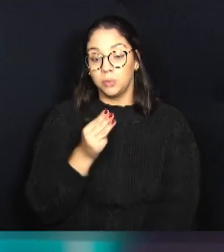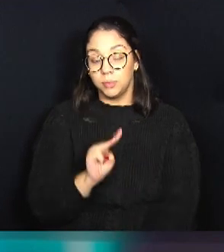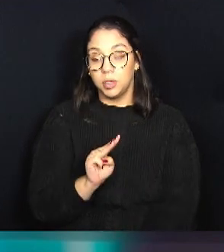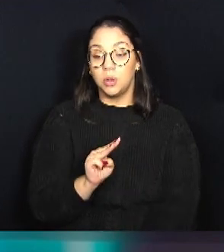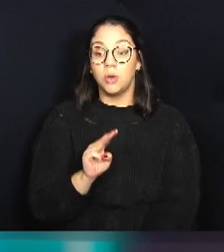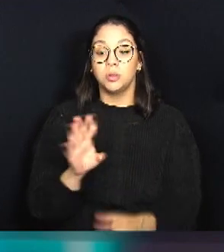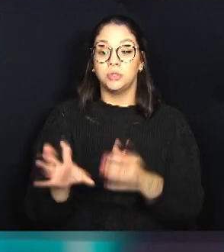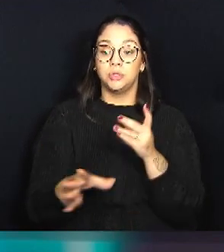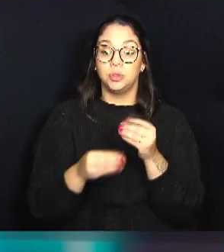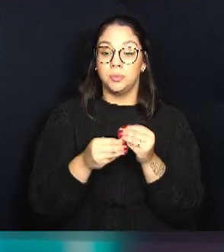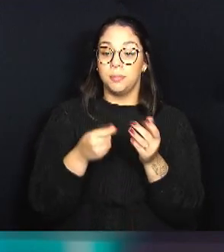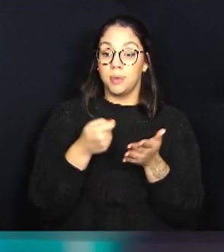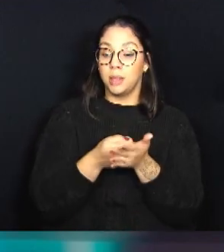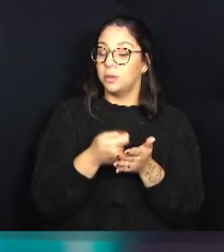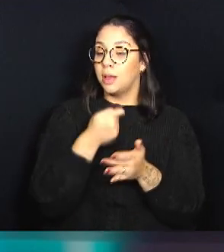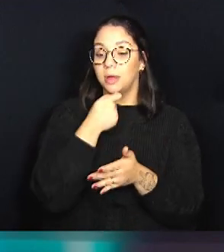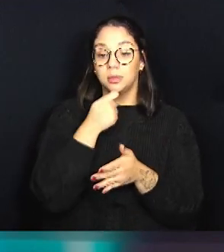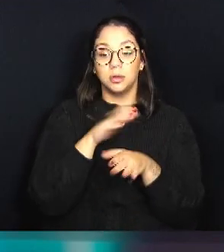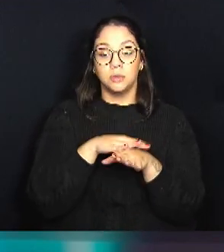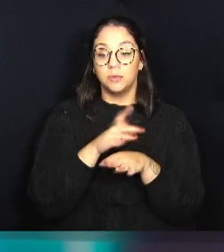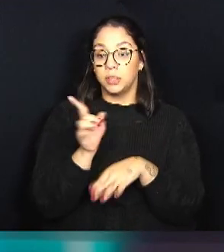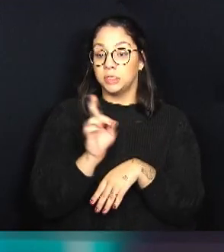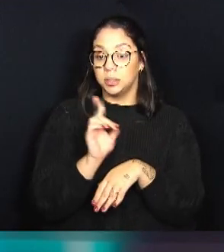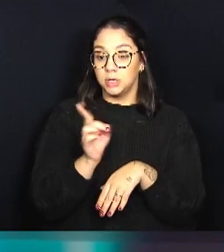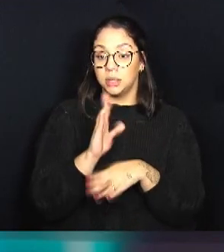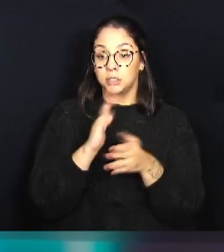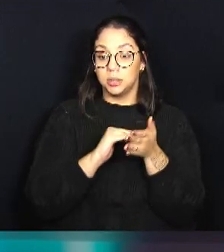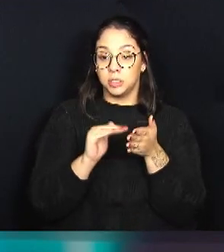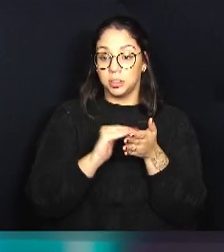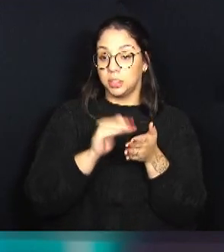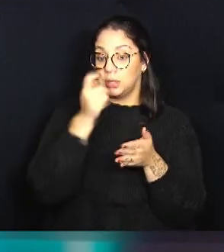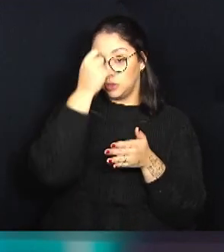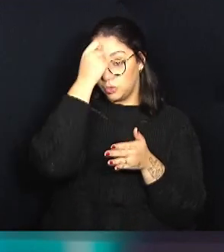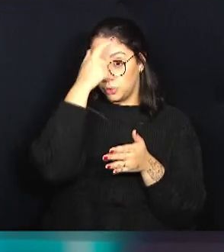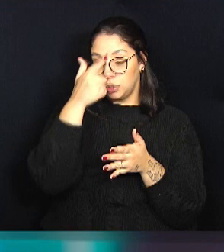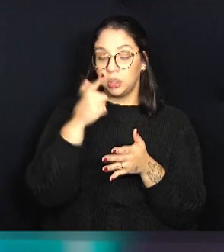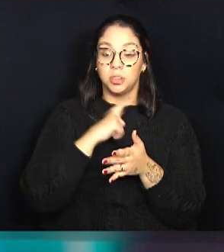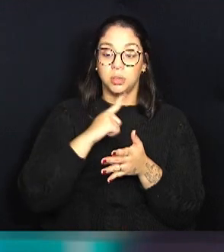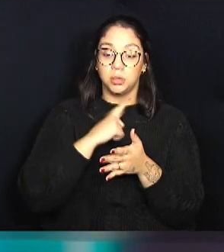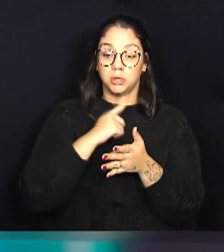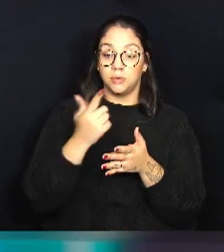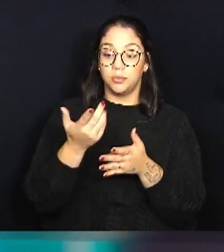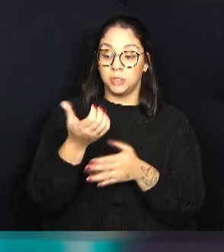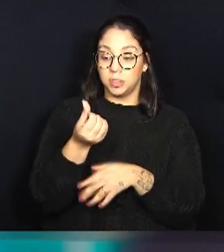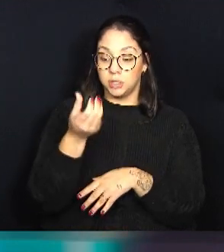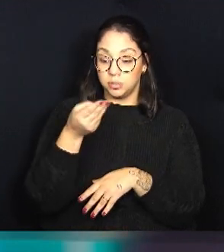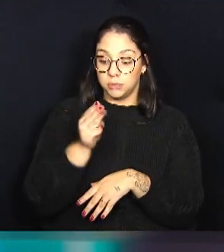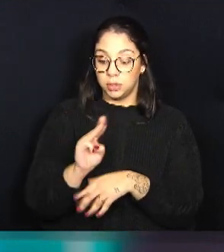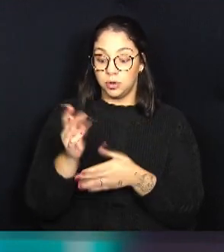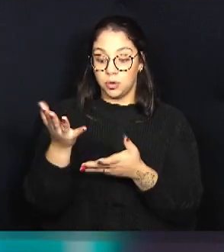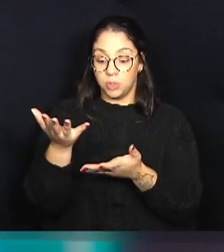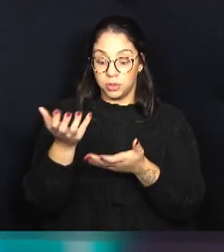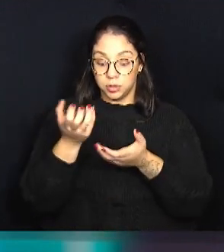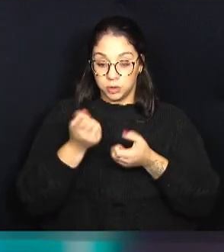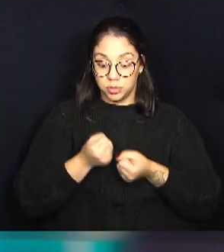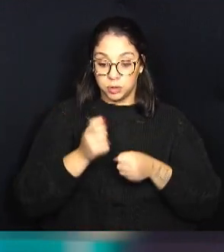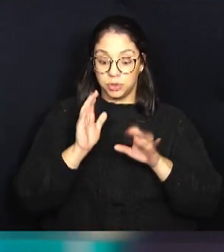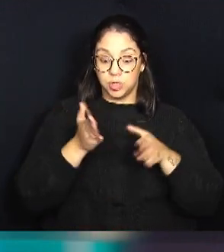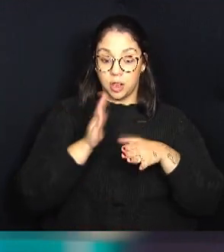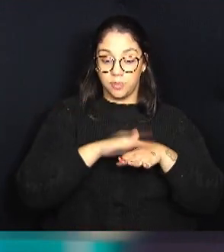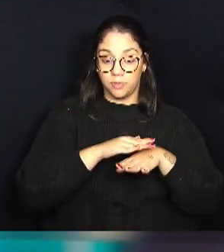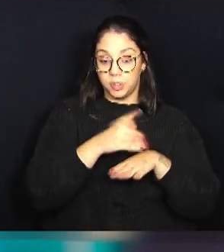ainda não realizou nada. A Secretaria de Cultura recebeu 6 milhões e 788 mil, realizou